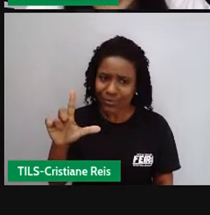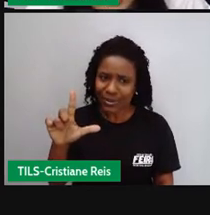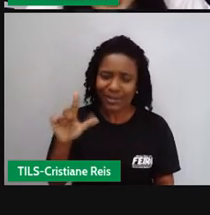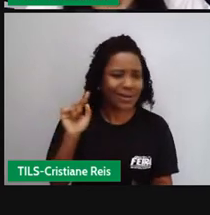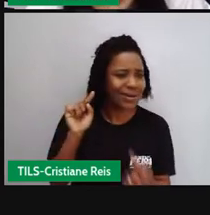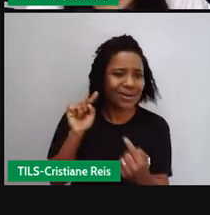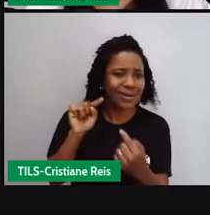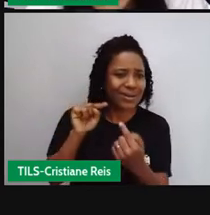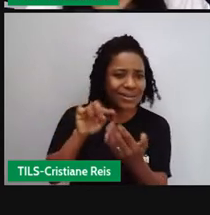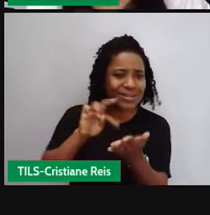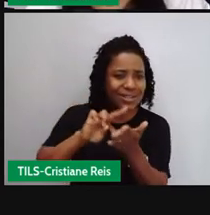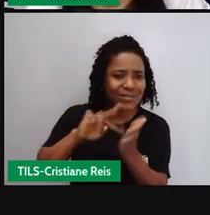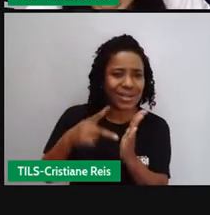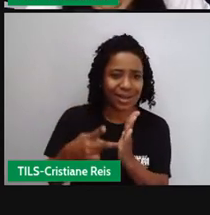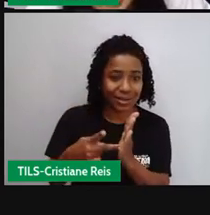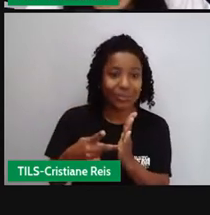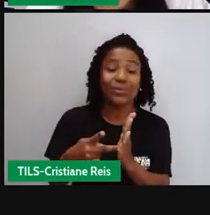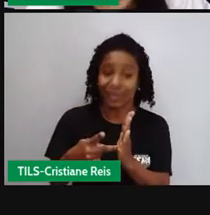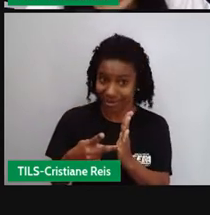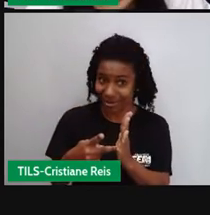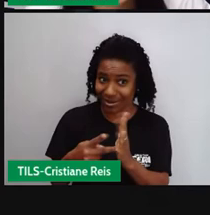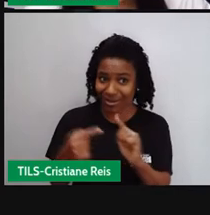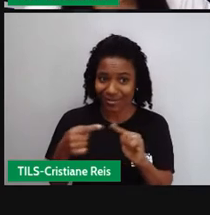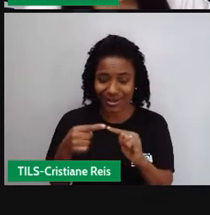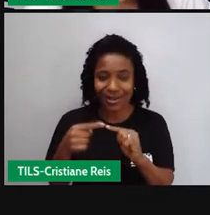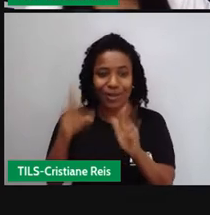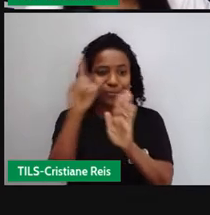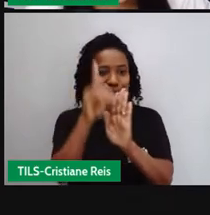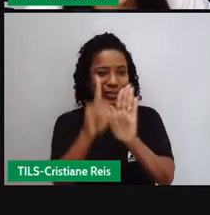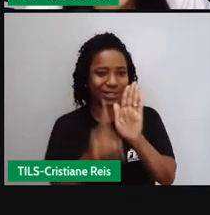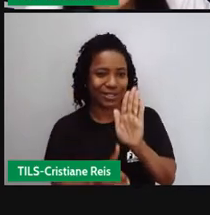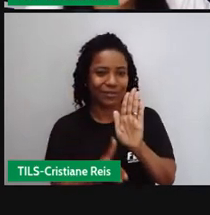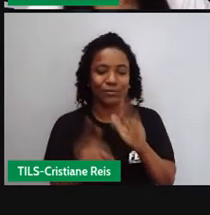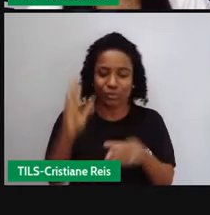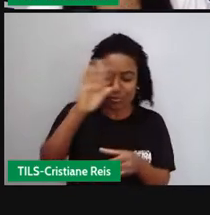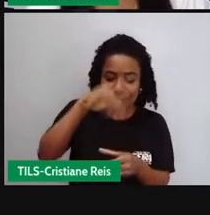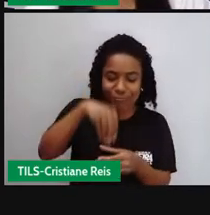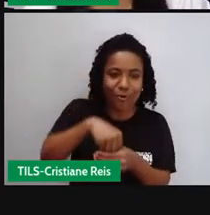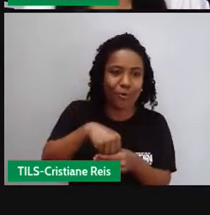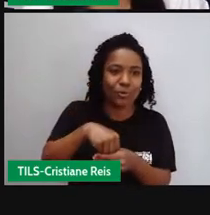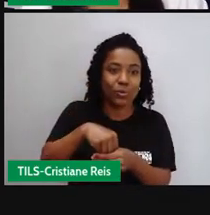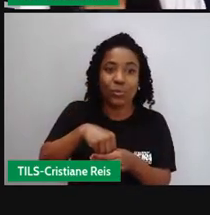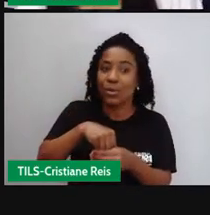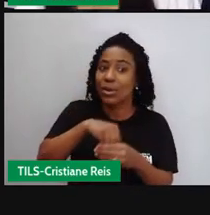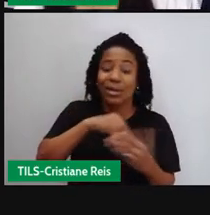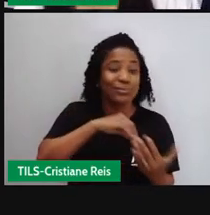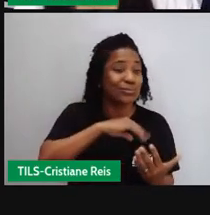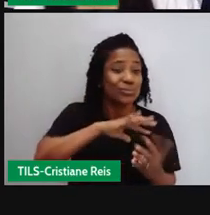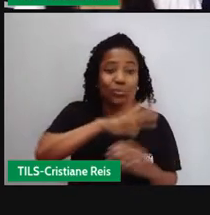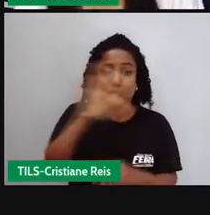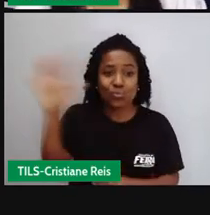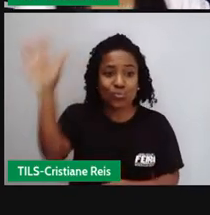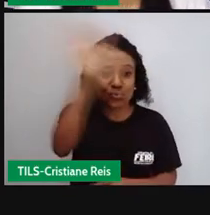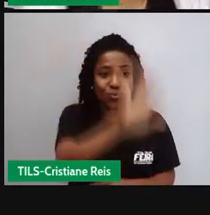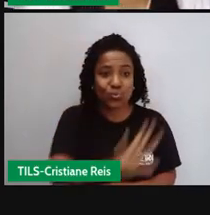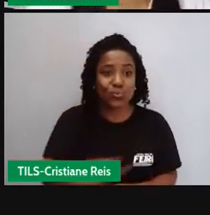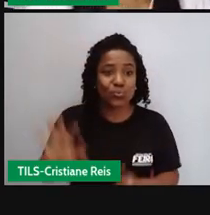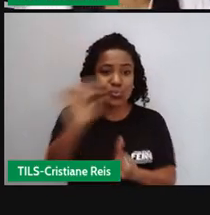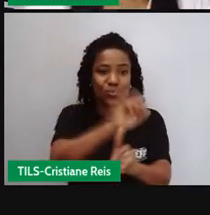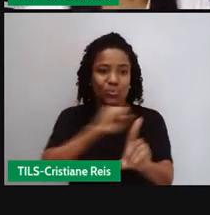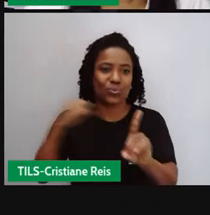de voto e à participação política conferido a todos os membros de uma sociedade. Então,